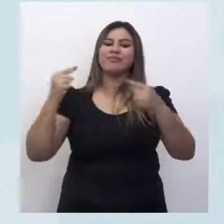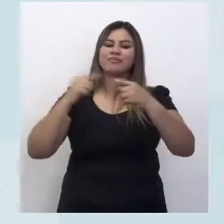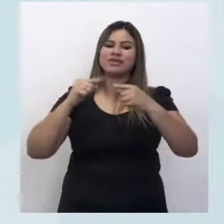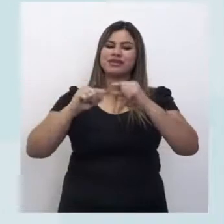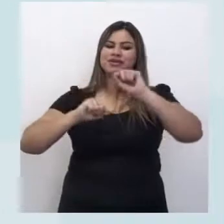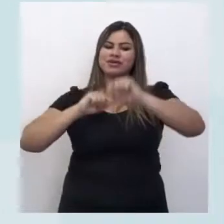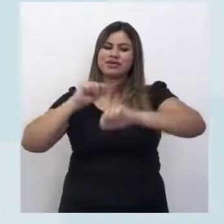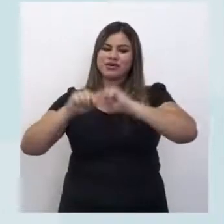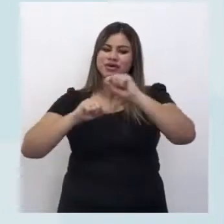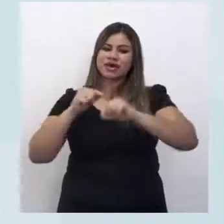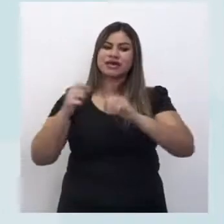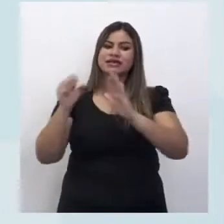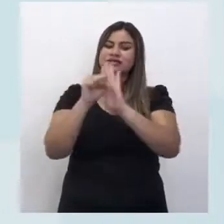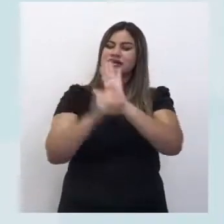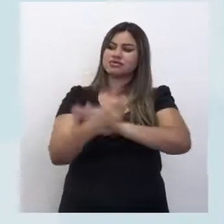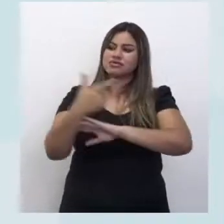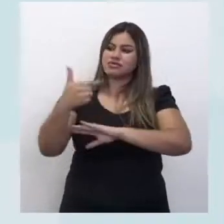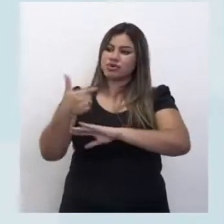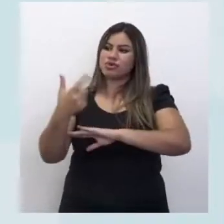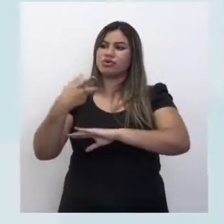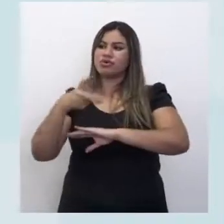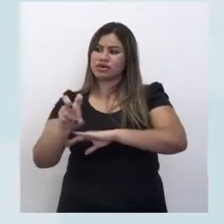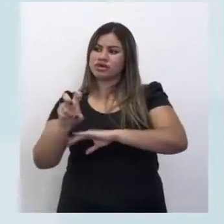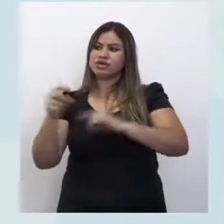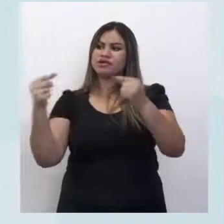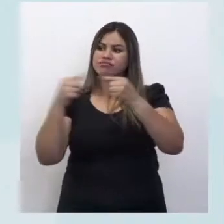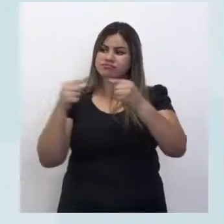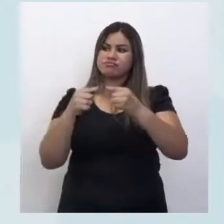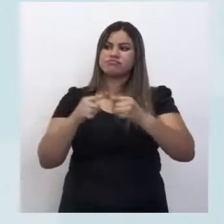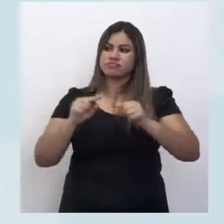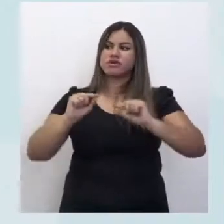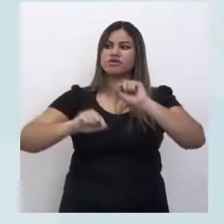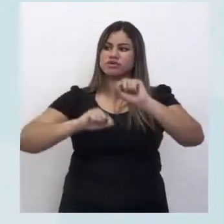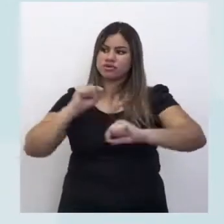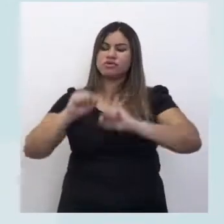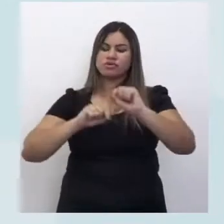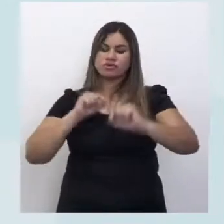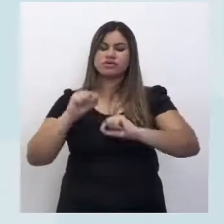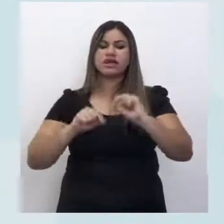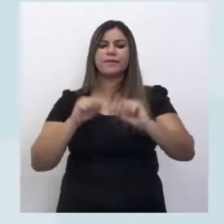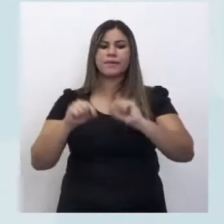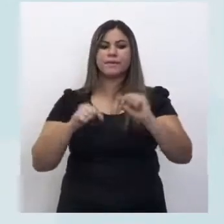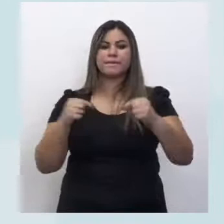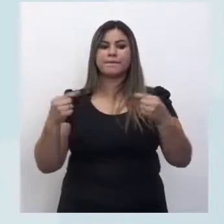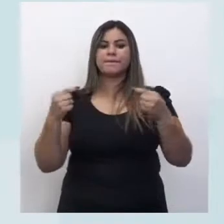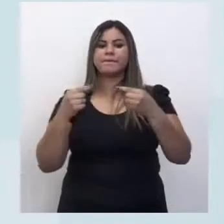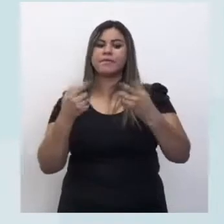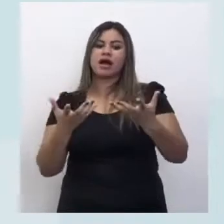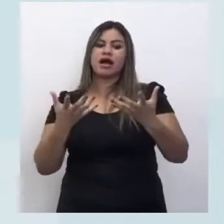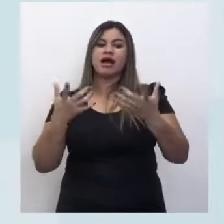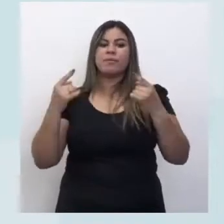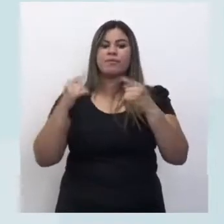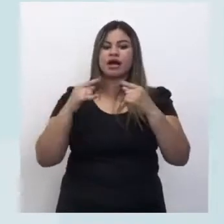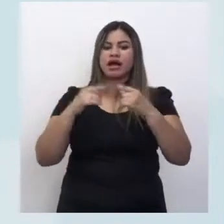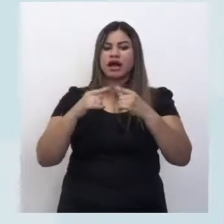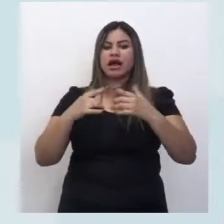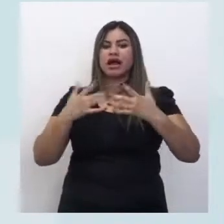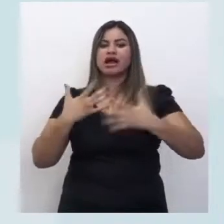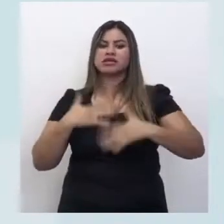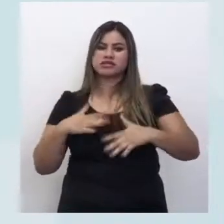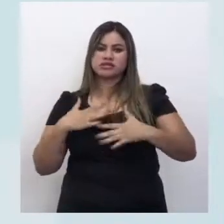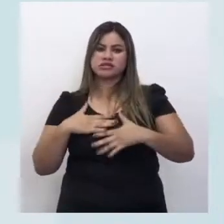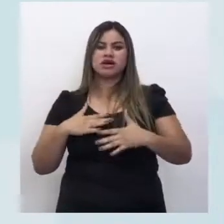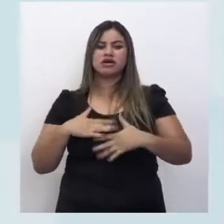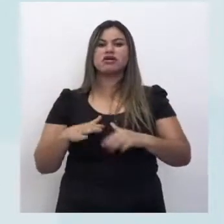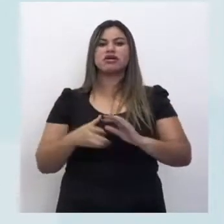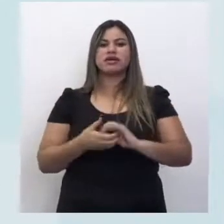séculos XII e XV, os reinos espanhóis avançavam ao sul, formando os reinos de Aragão, Castela e Navarra. Então, vocês estão